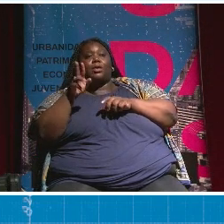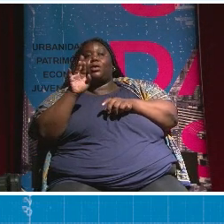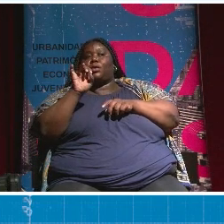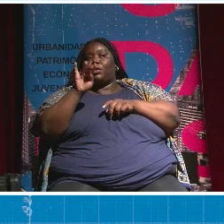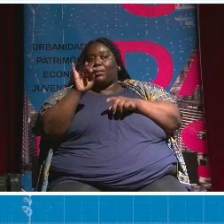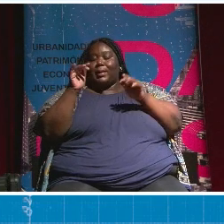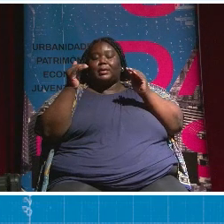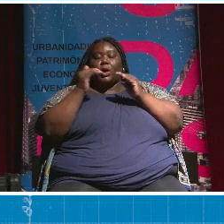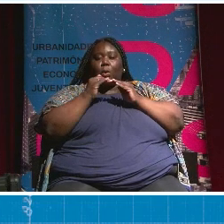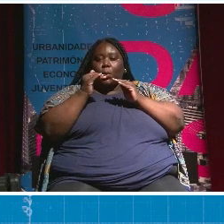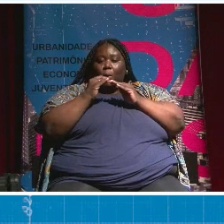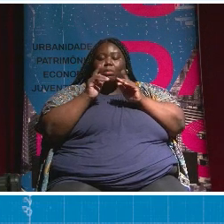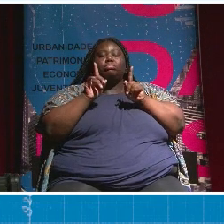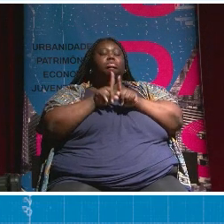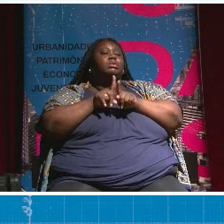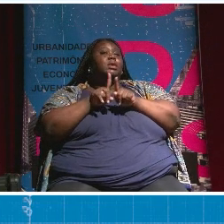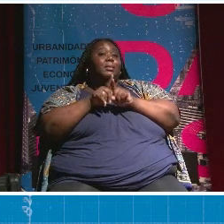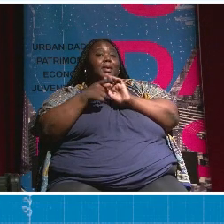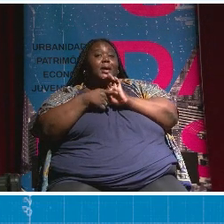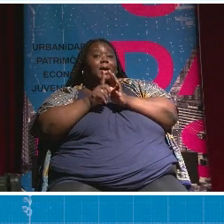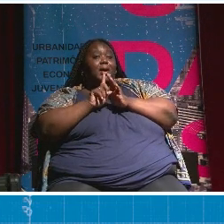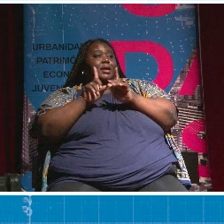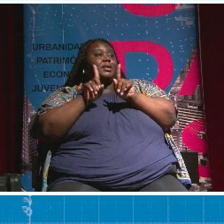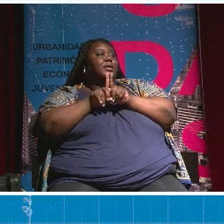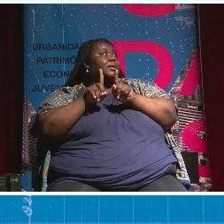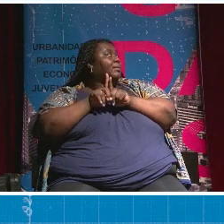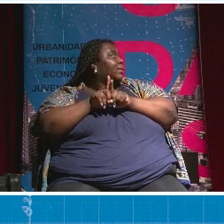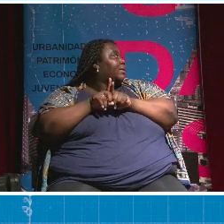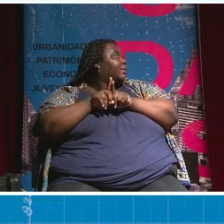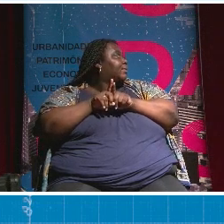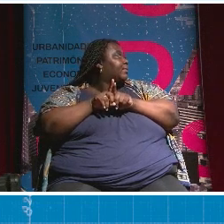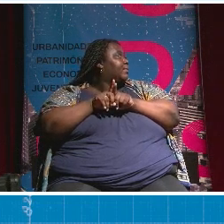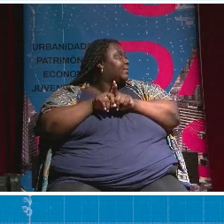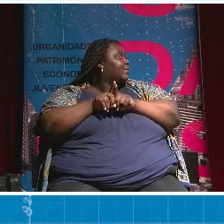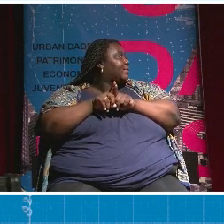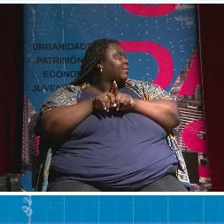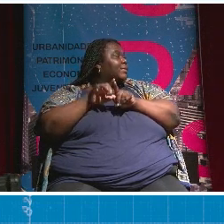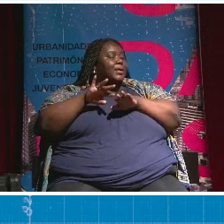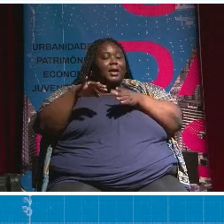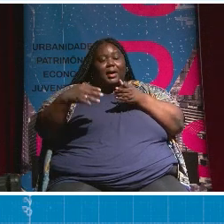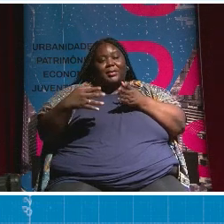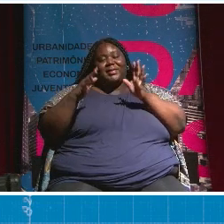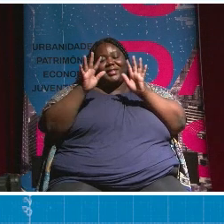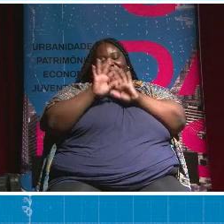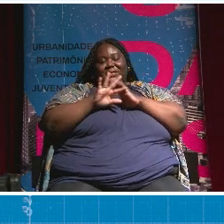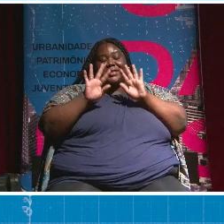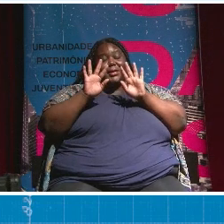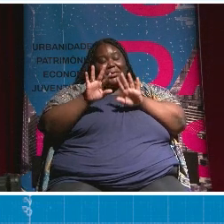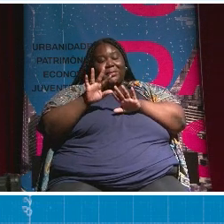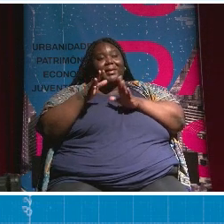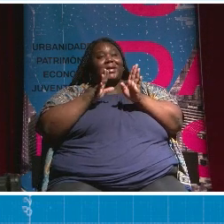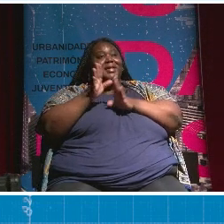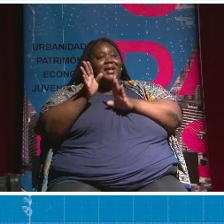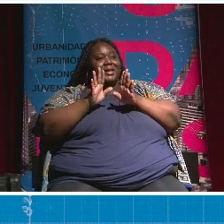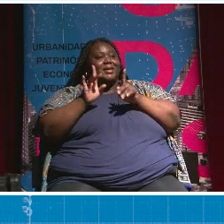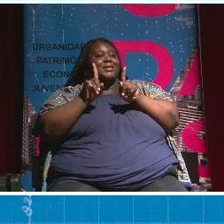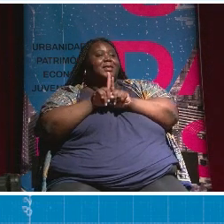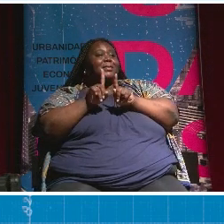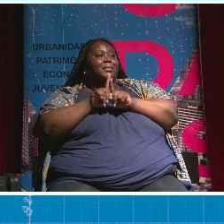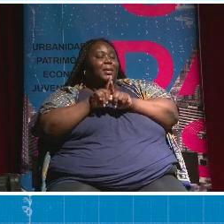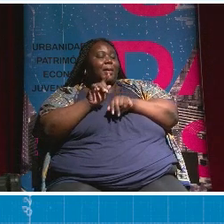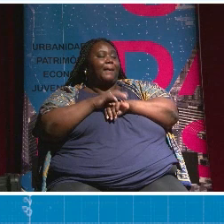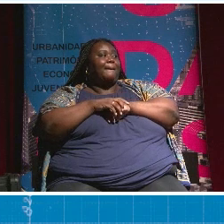encontro, né? As falas que antecederam essa mesa, né? Essa mesa invisível, né? mas acessível ao mesmo tempo,